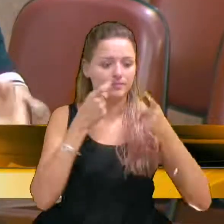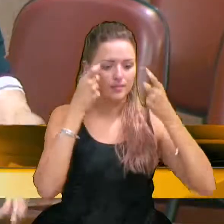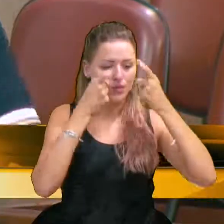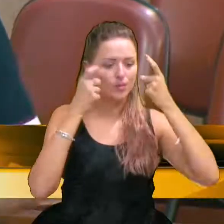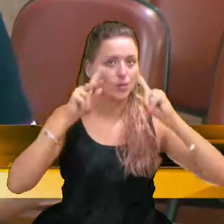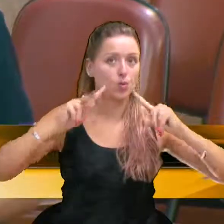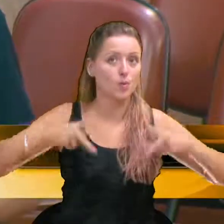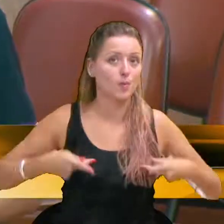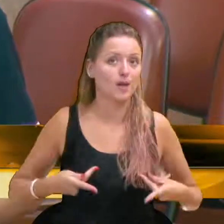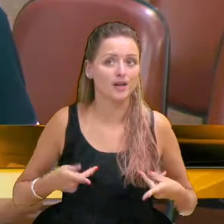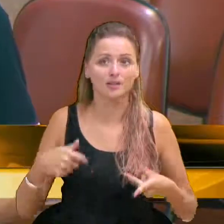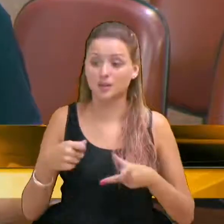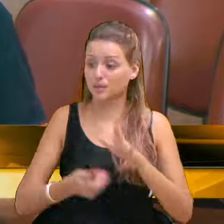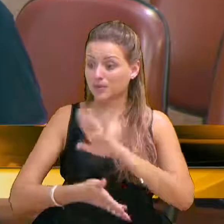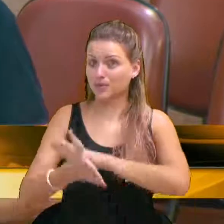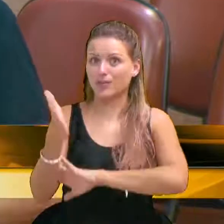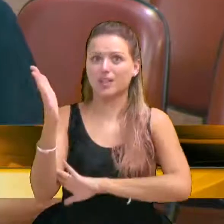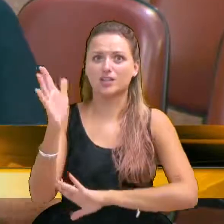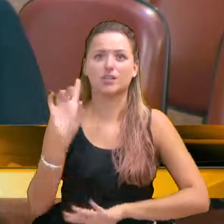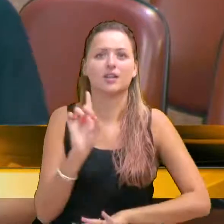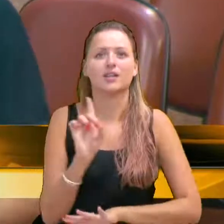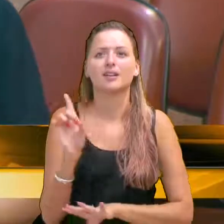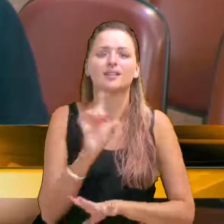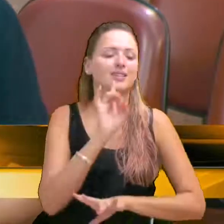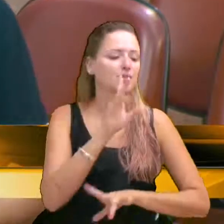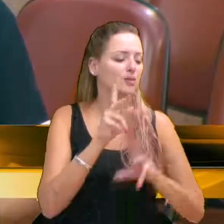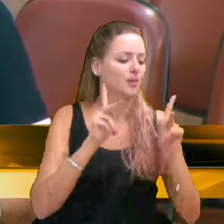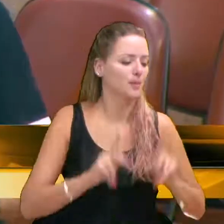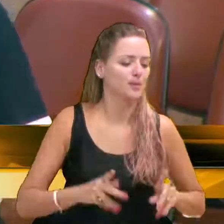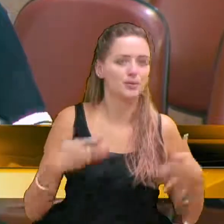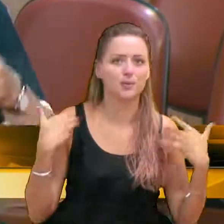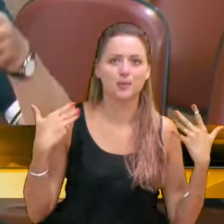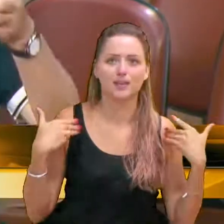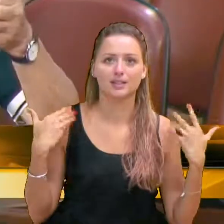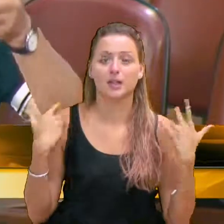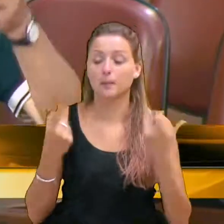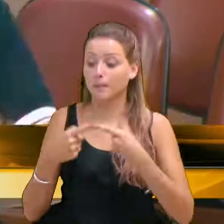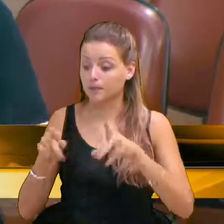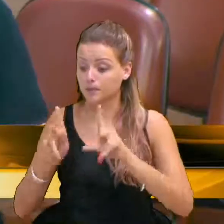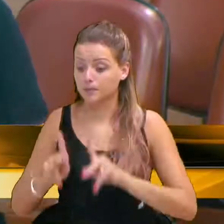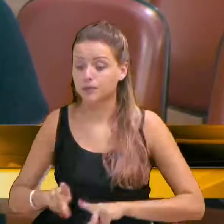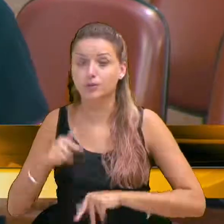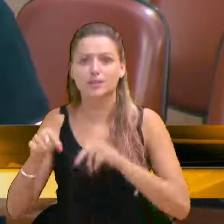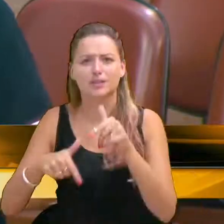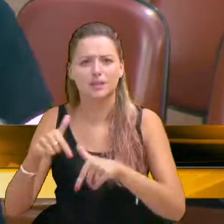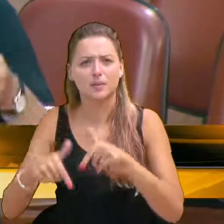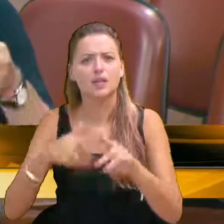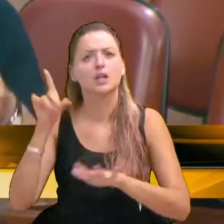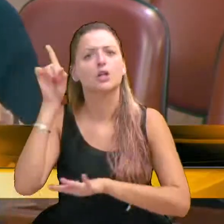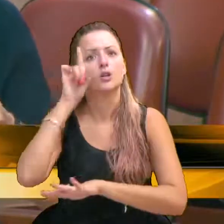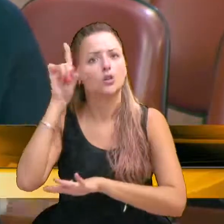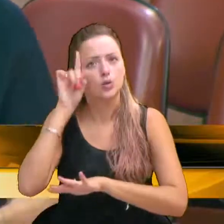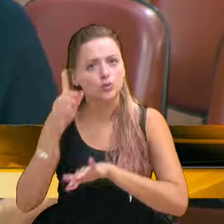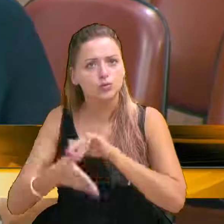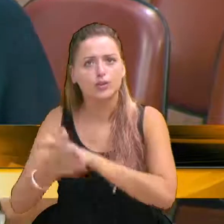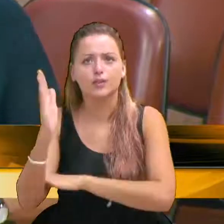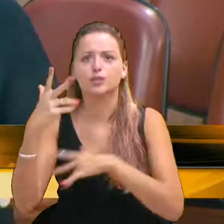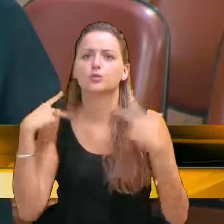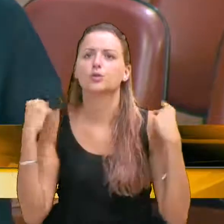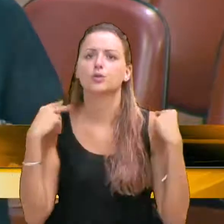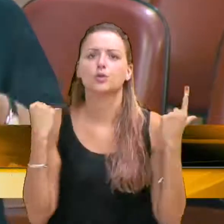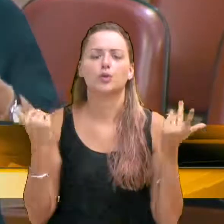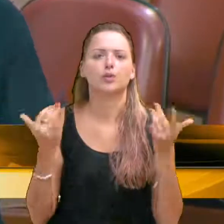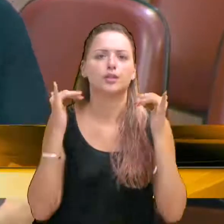que precisa viajar. Não é apenas aquele que vai a passeio, é aquele que está a trabalho todo dia, é o motorista de ônibus,